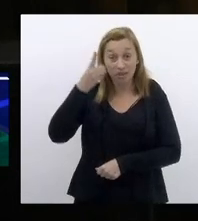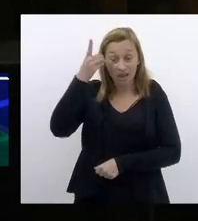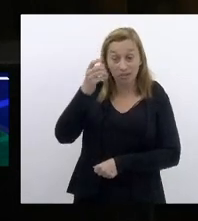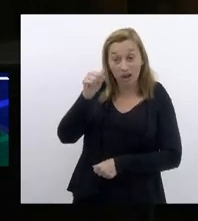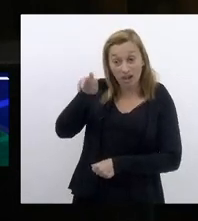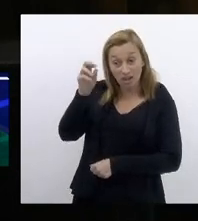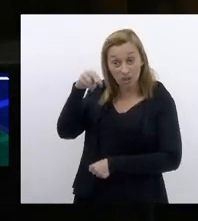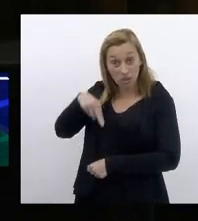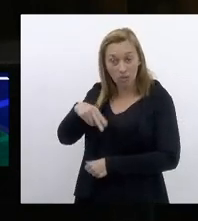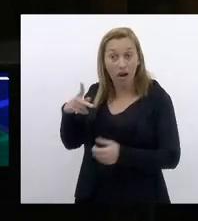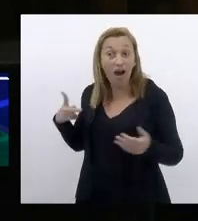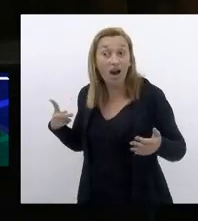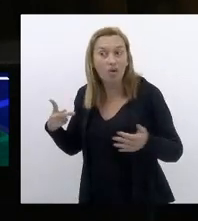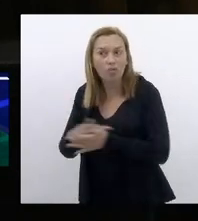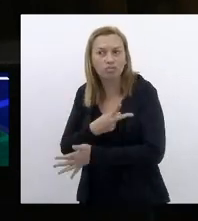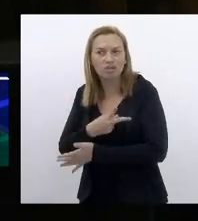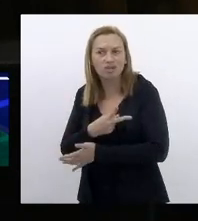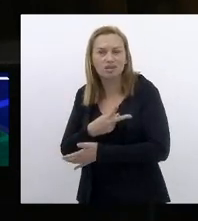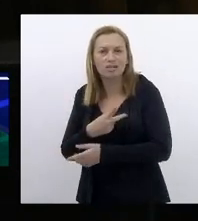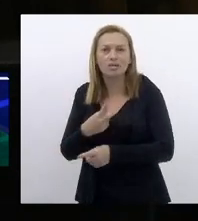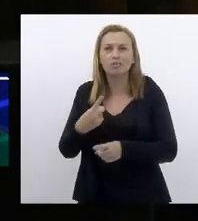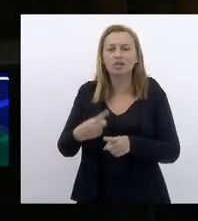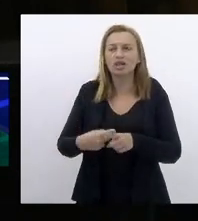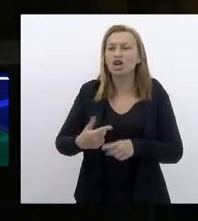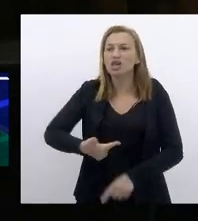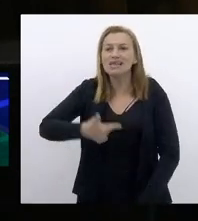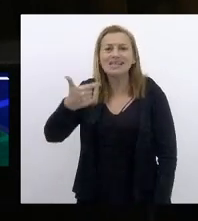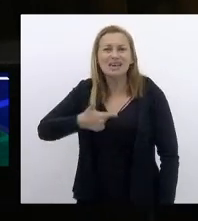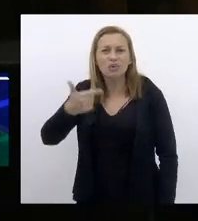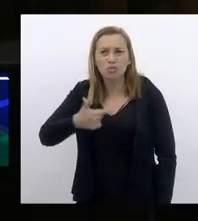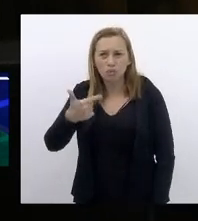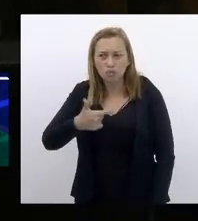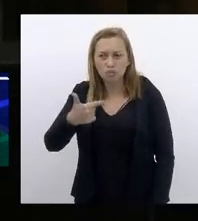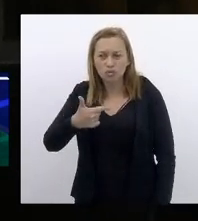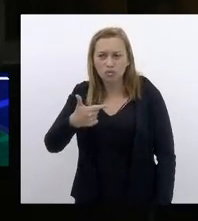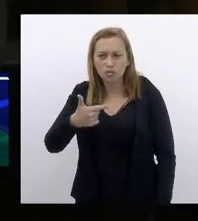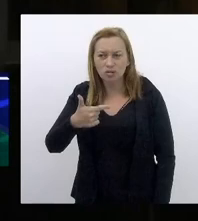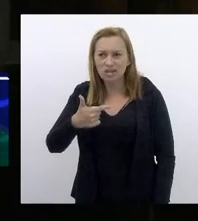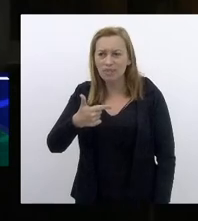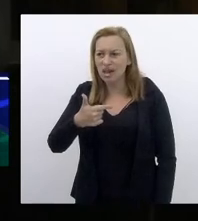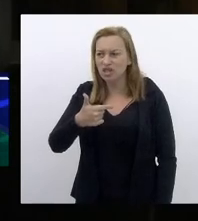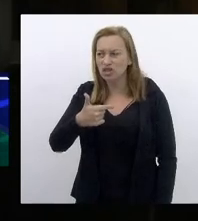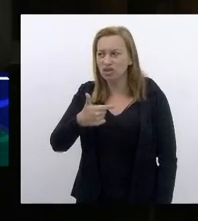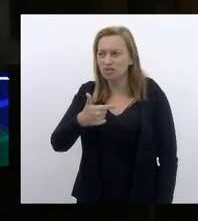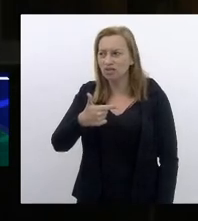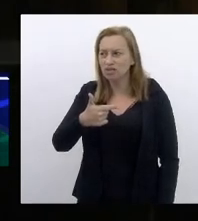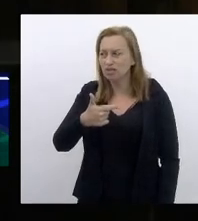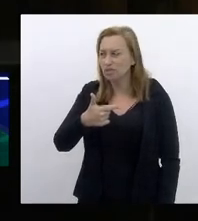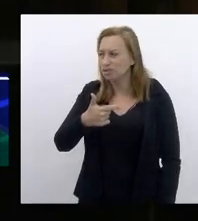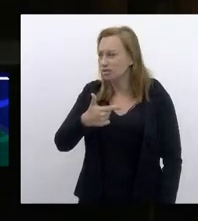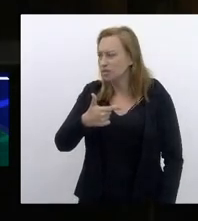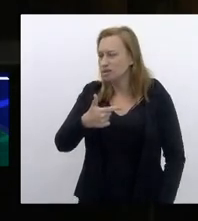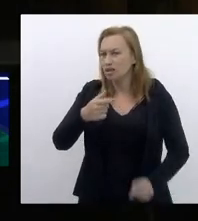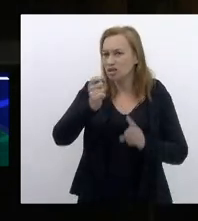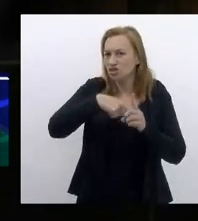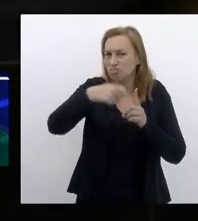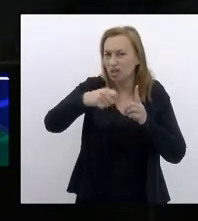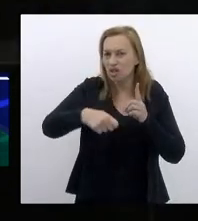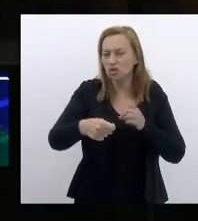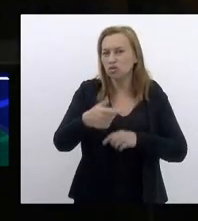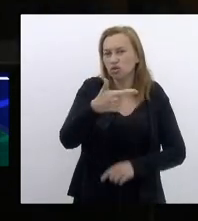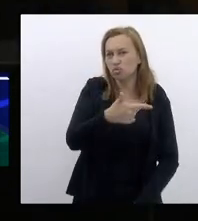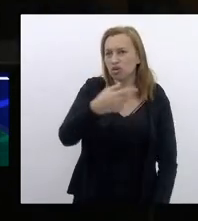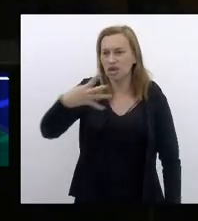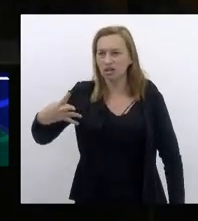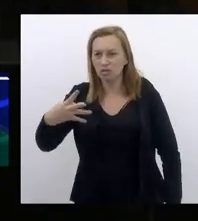aconteceu porque desde o segundo semestre de 2014, tanto o governo